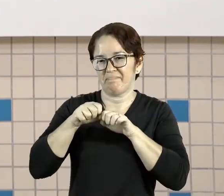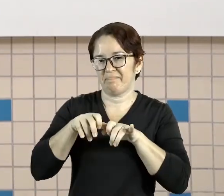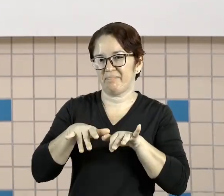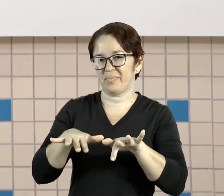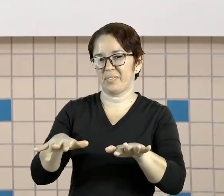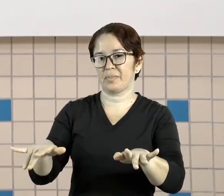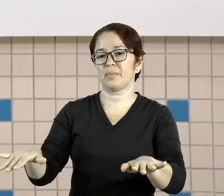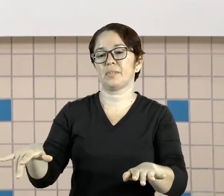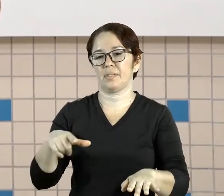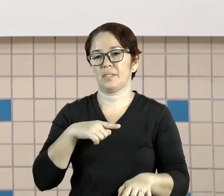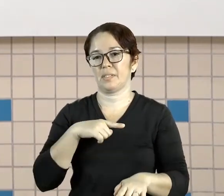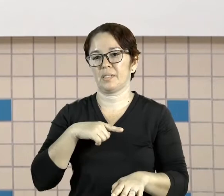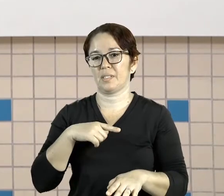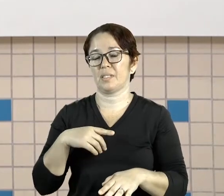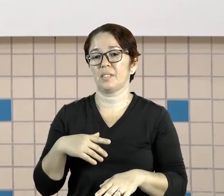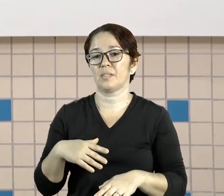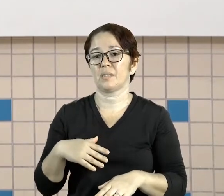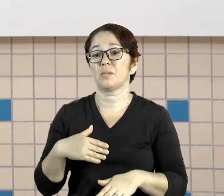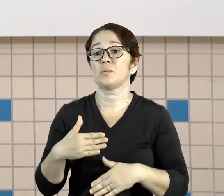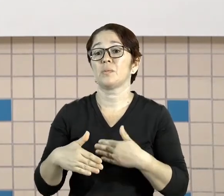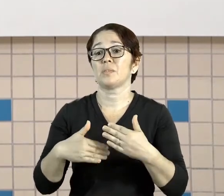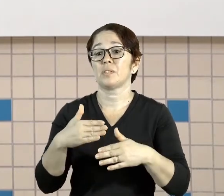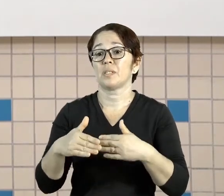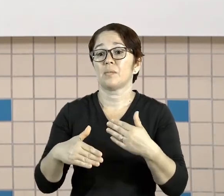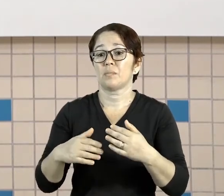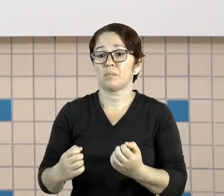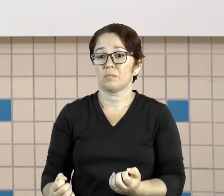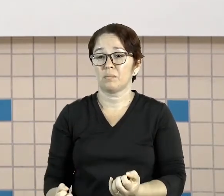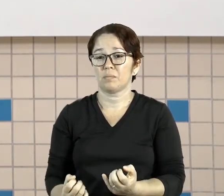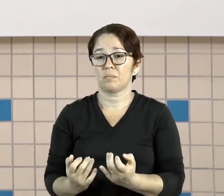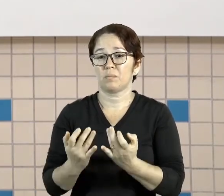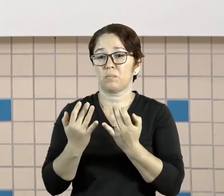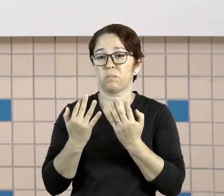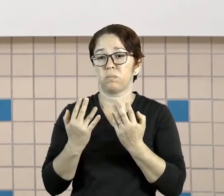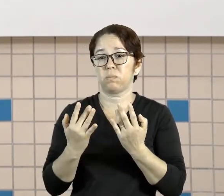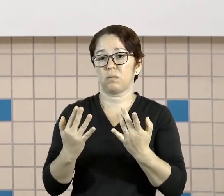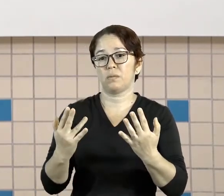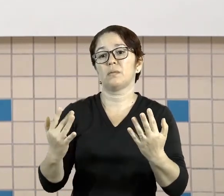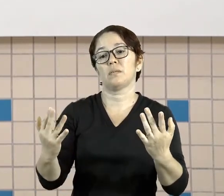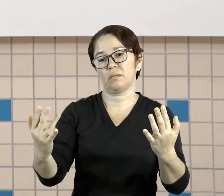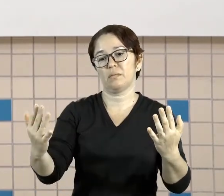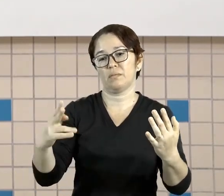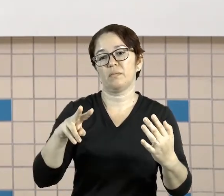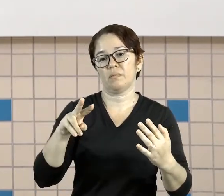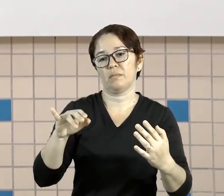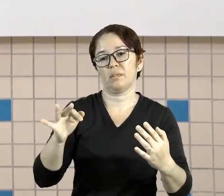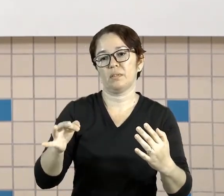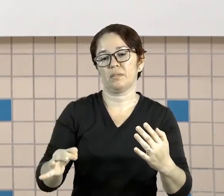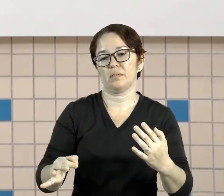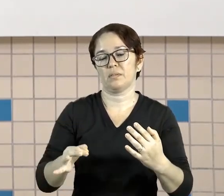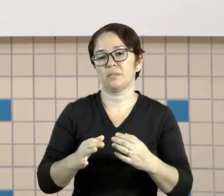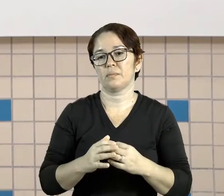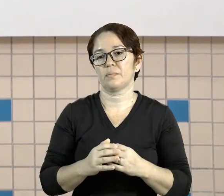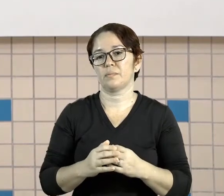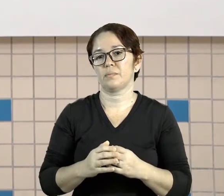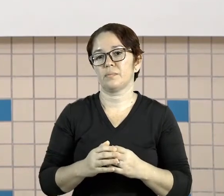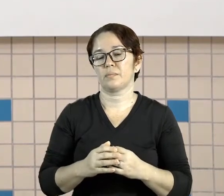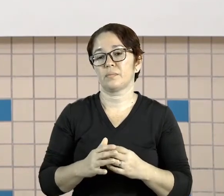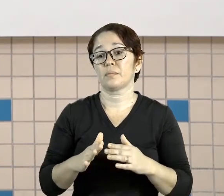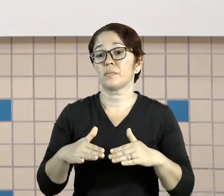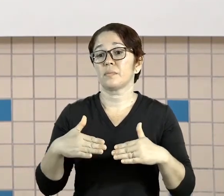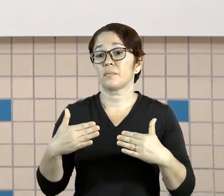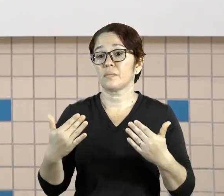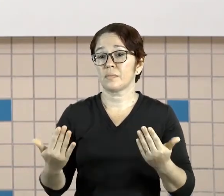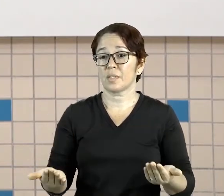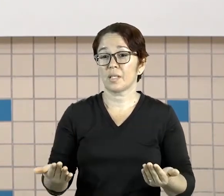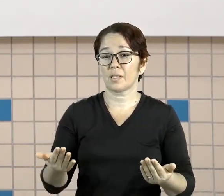né, vai proliferar plantas. É óbvio, é material orgânico. Então, vai proliferar plantas. Então, eles acreditavam que o